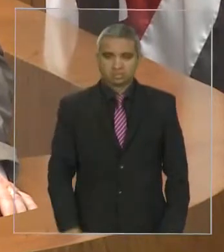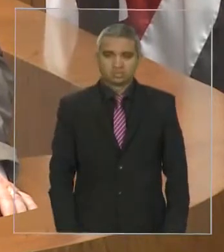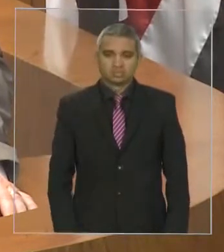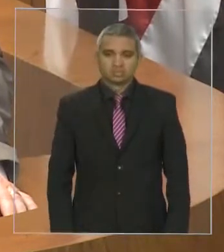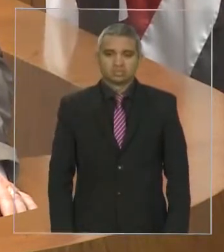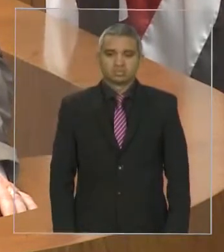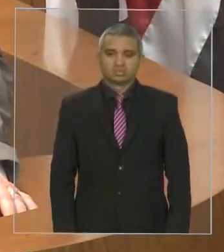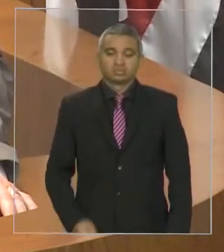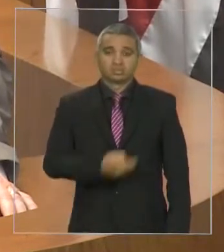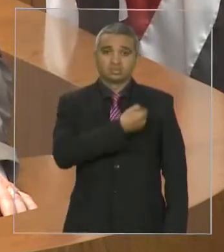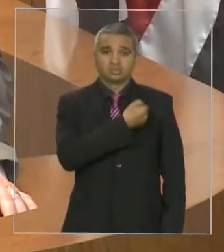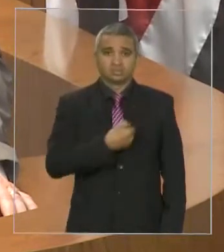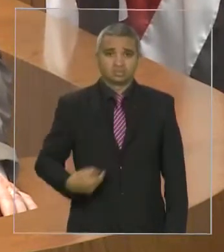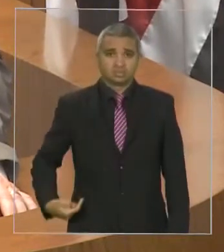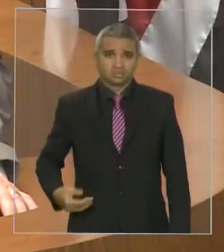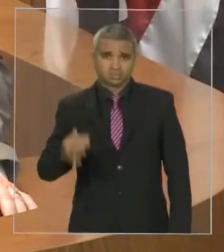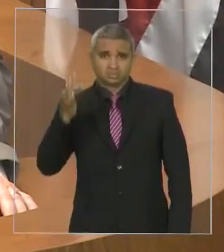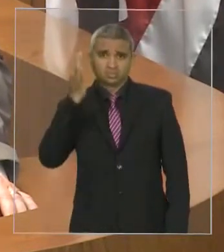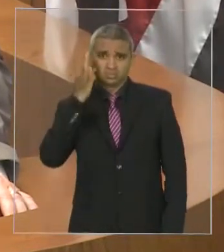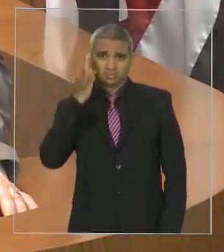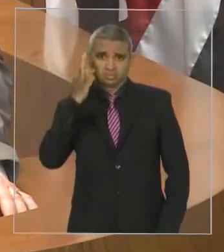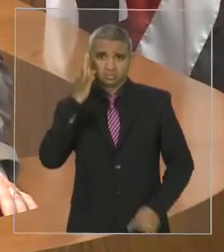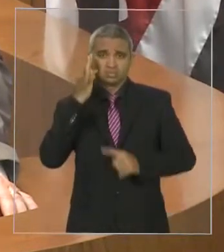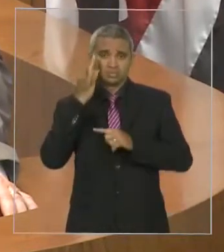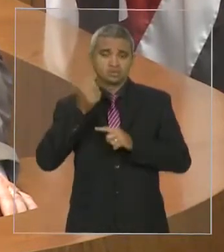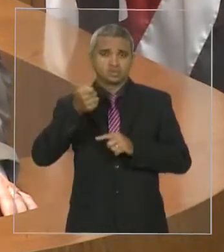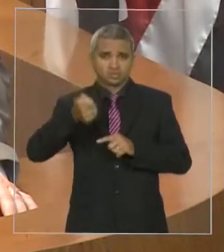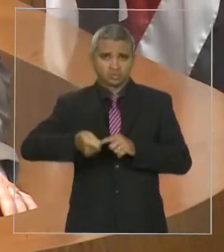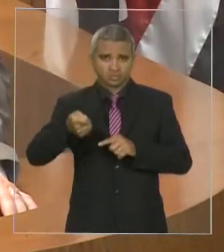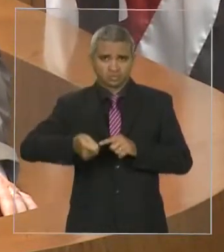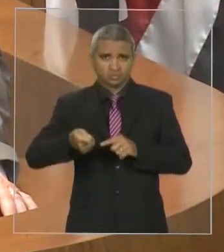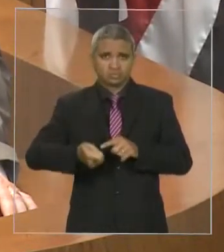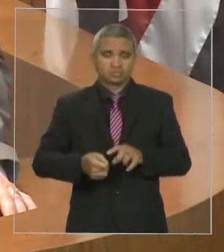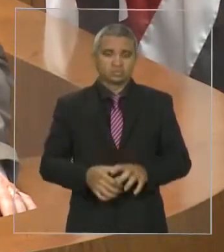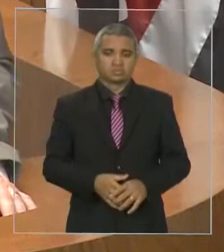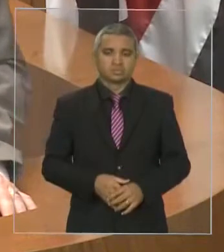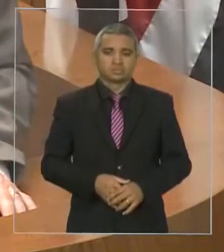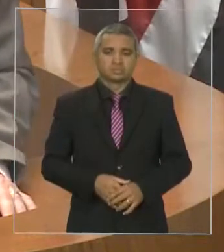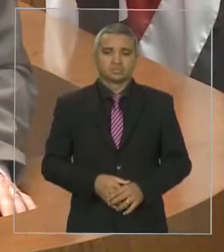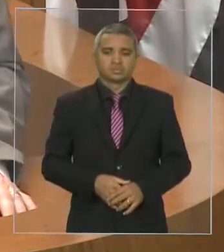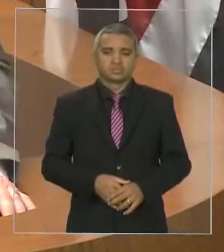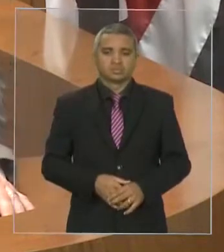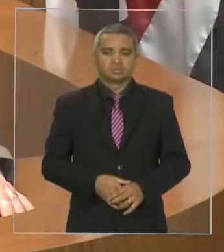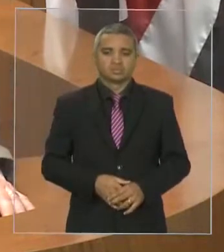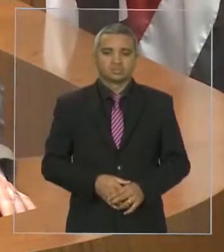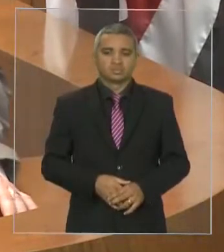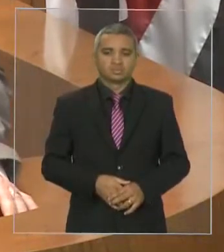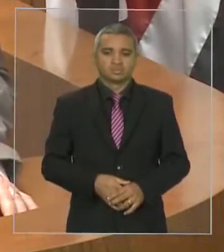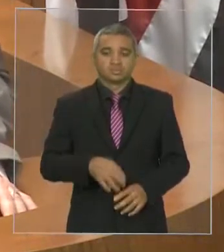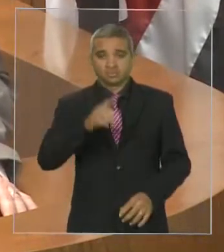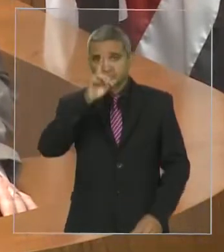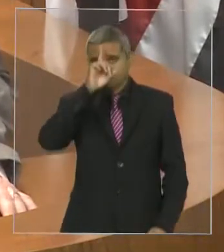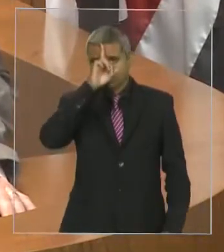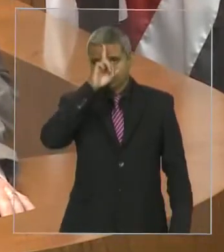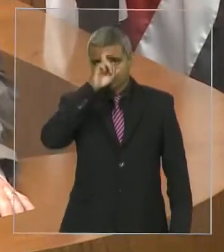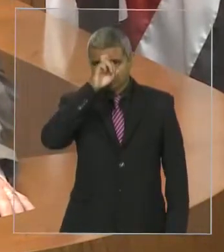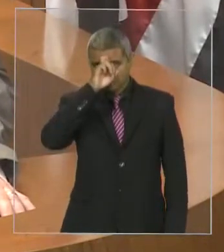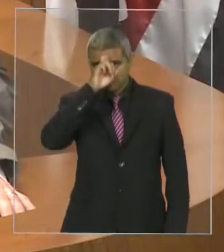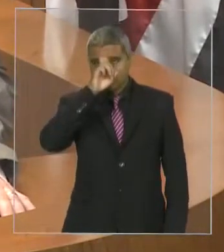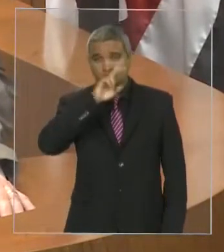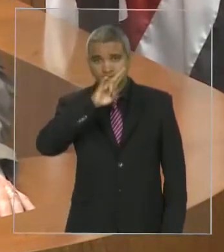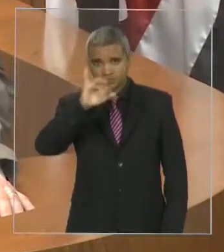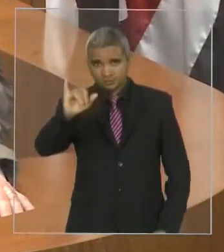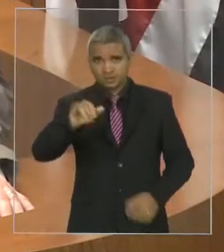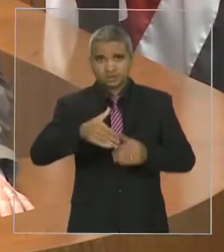O governador Flávio Dino garante em suas redes sociais que o hospital será